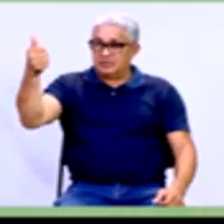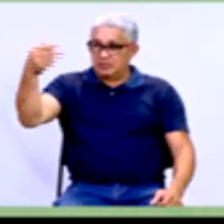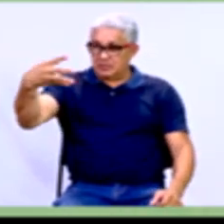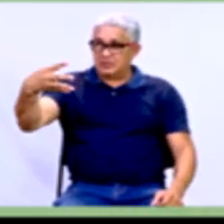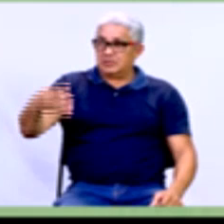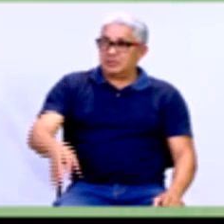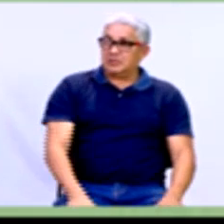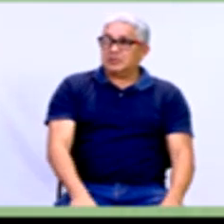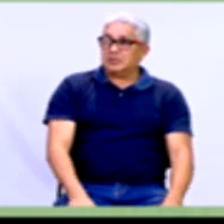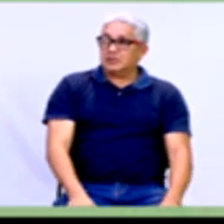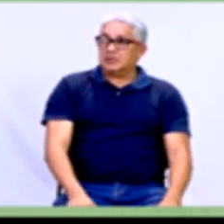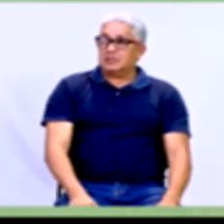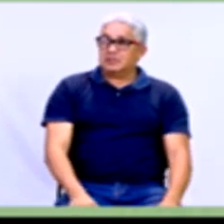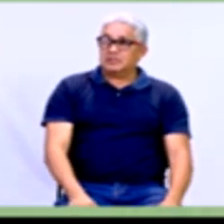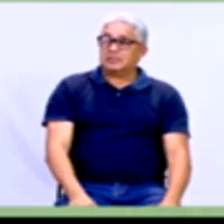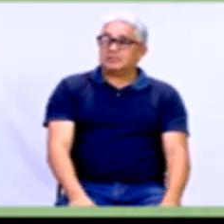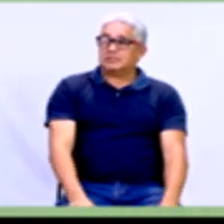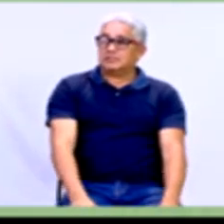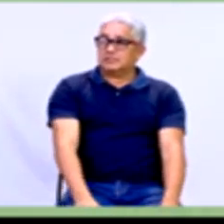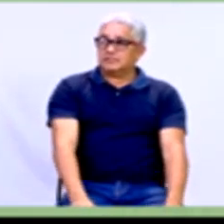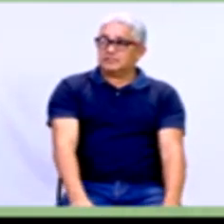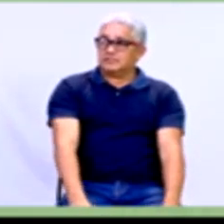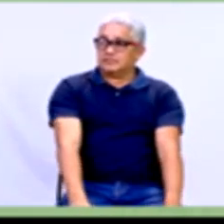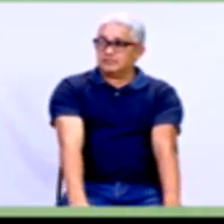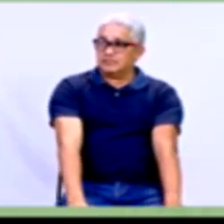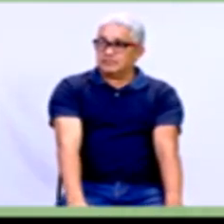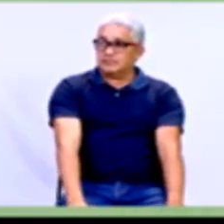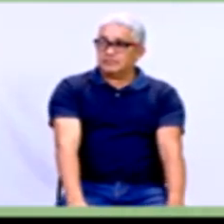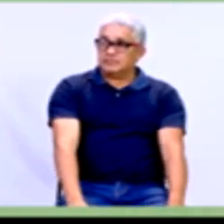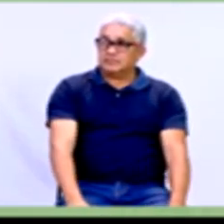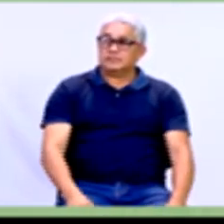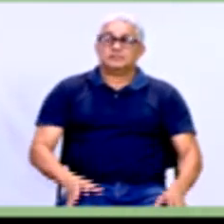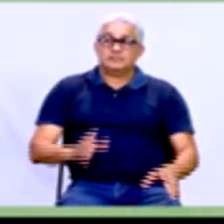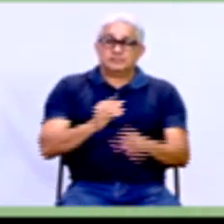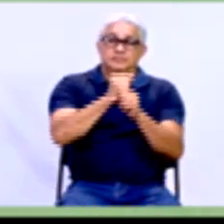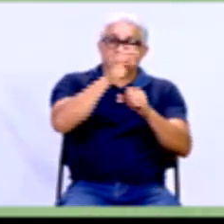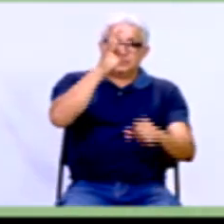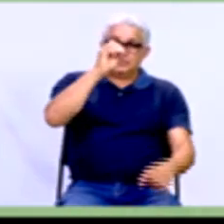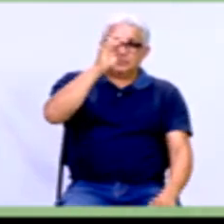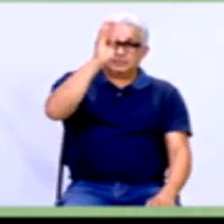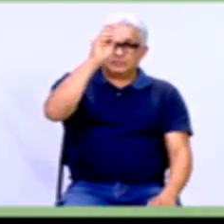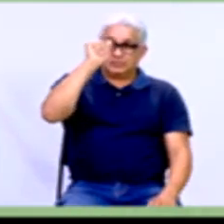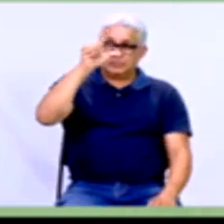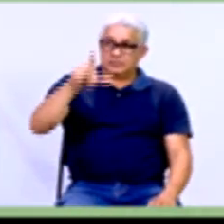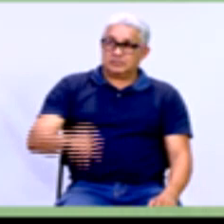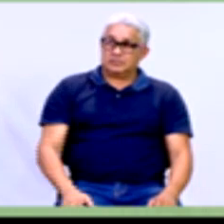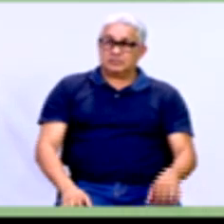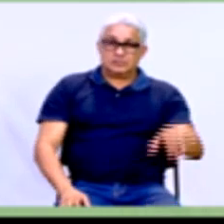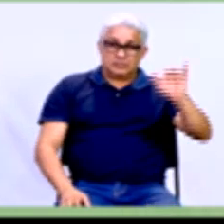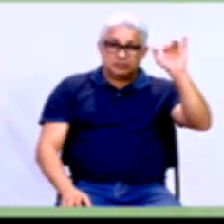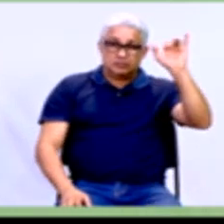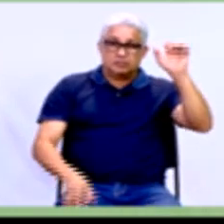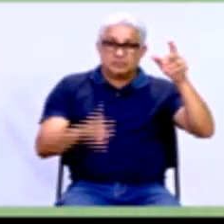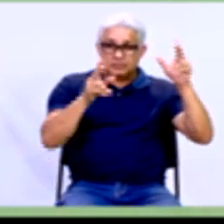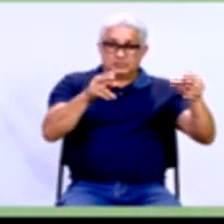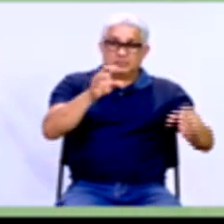0,4286 vezes 16 mais 0,314. Então, a gente vai ter y é igual a